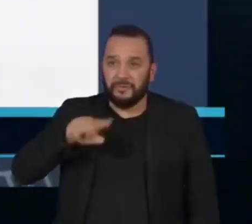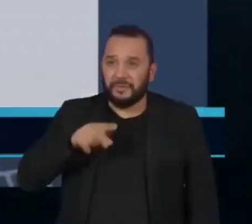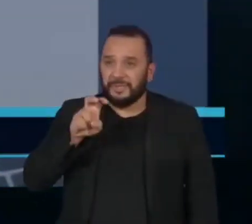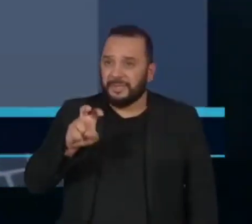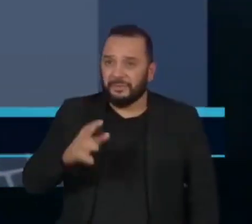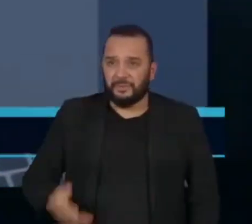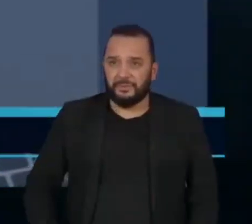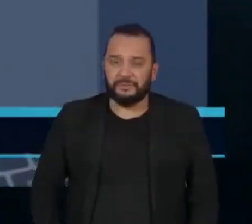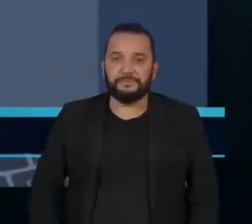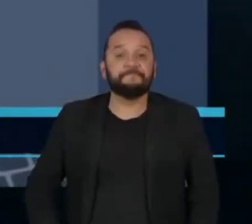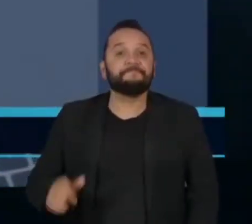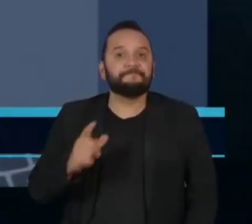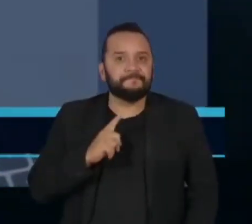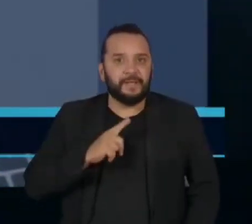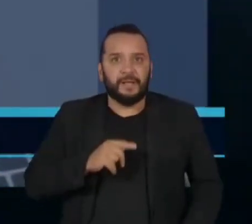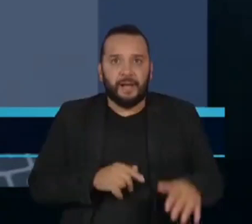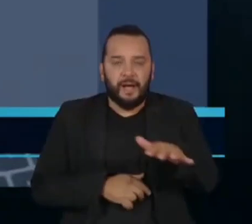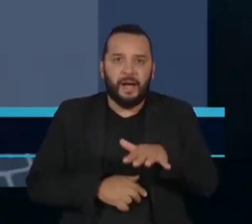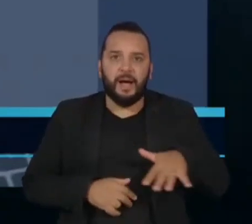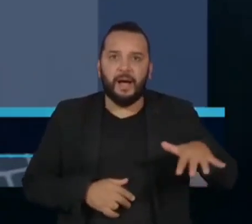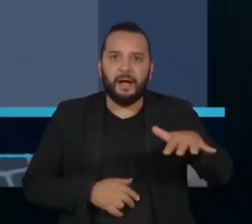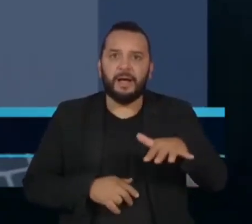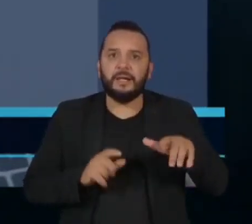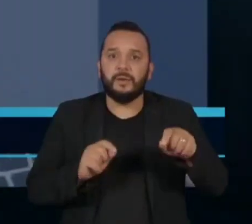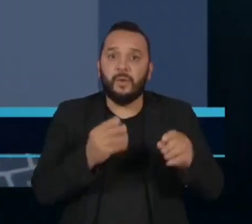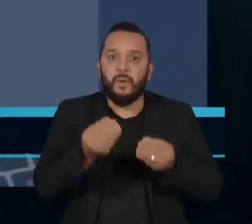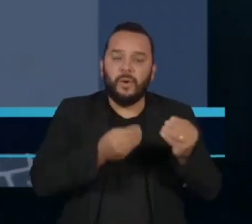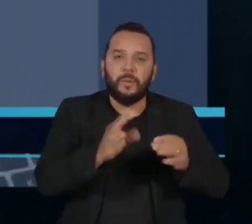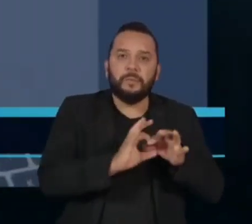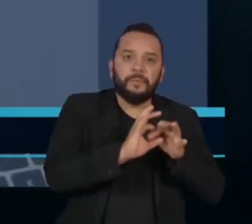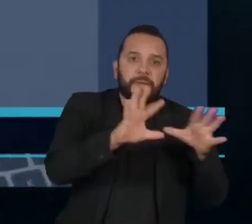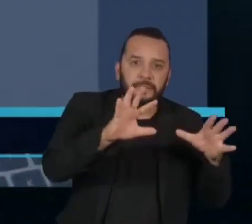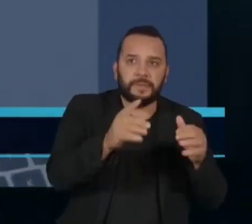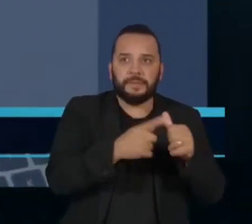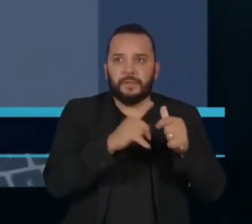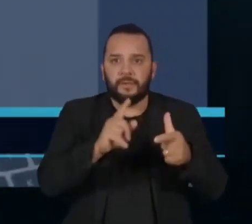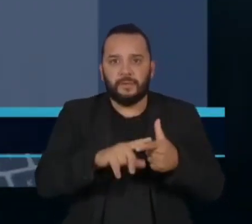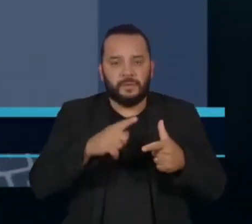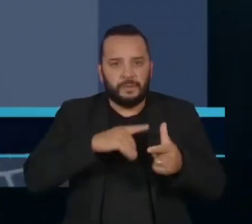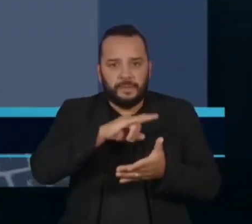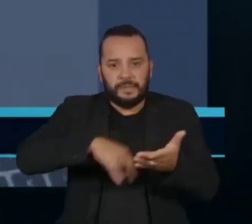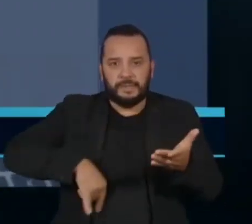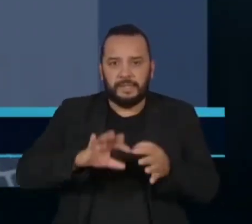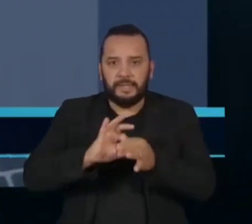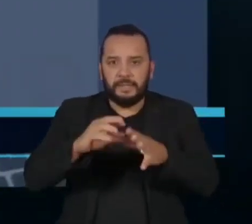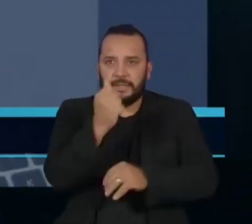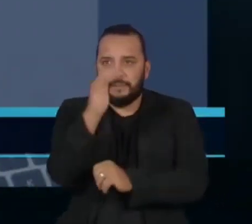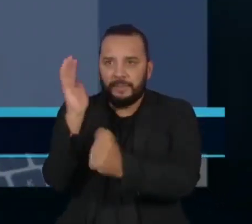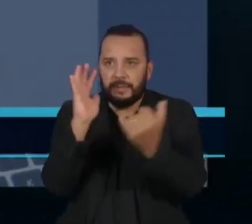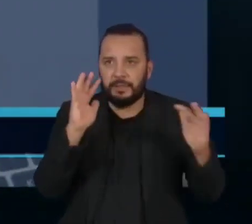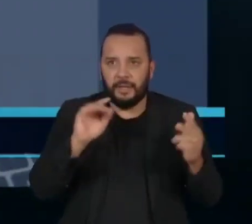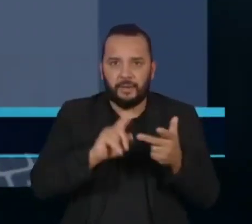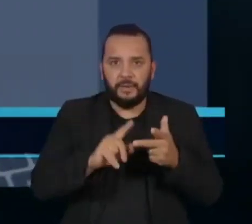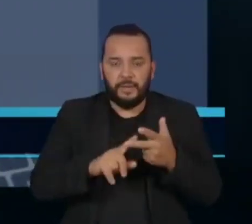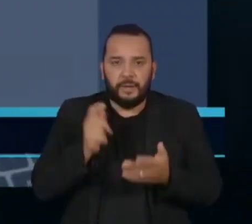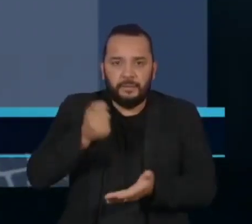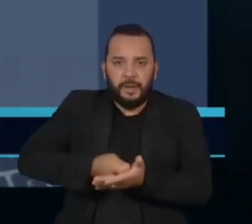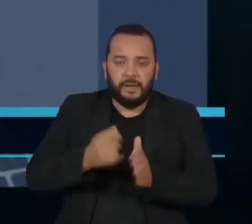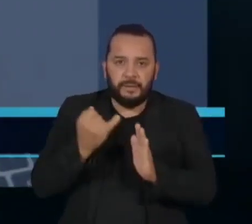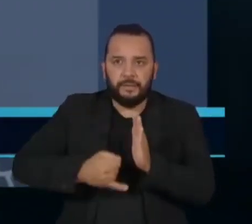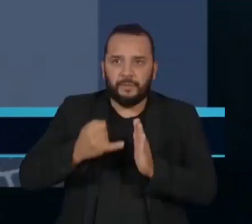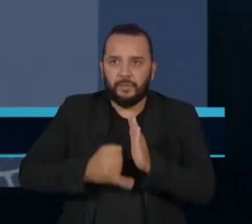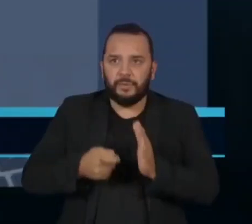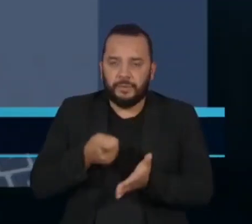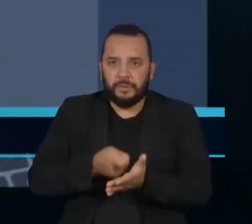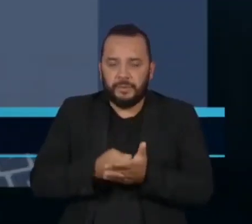analisa dados do setor, como a validade da permissão, a licença ambiental, o pagamento tributário obrigatório e o